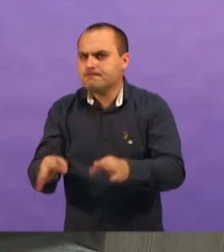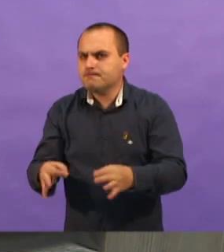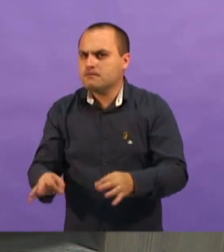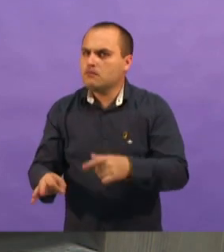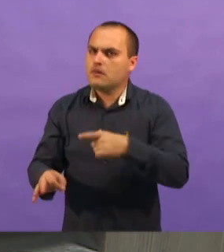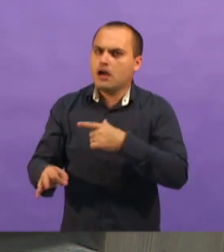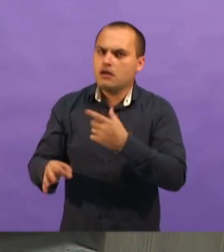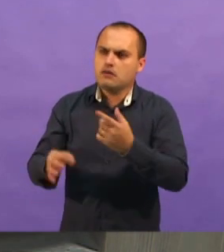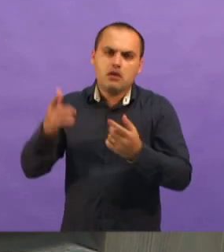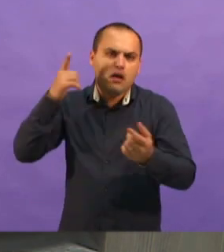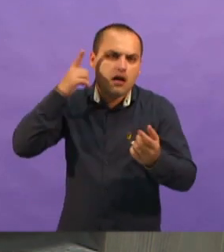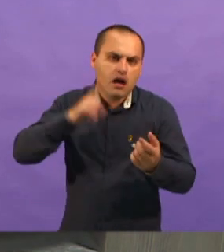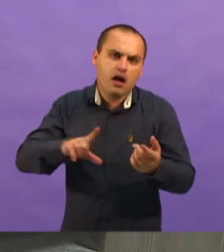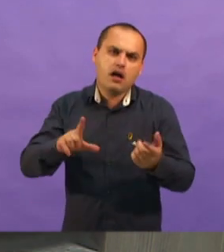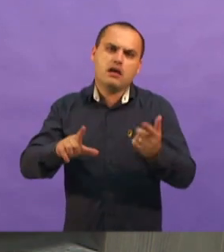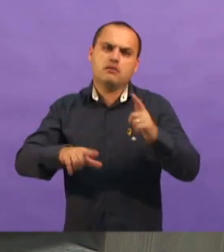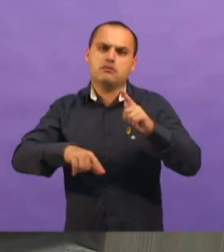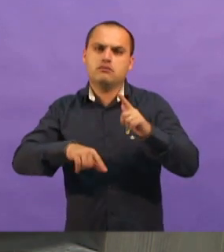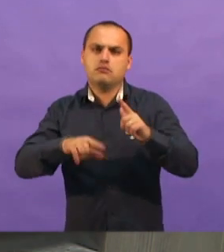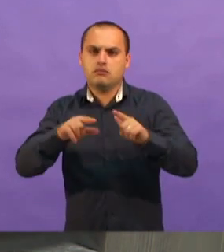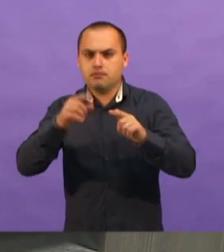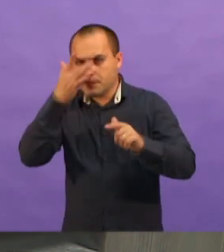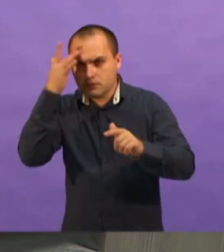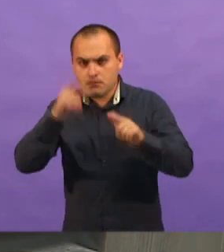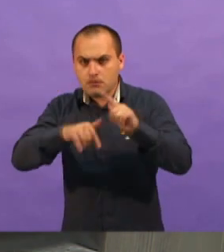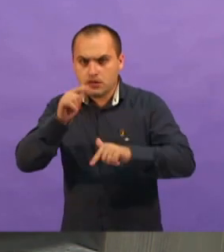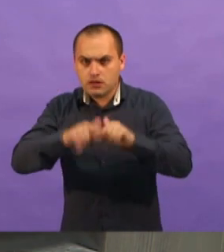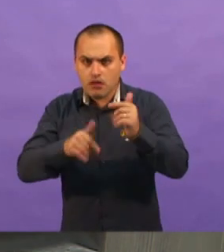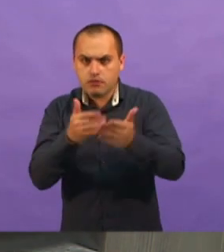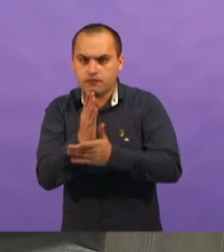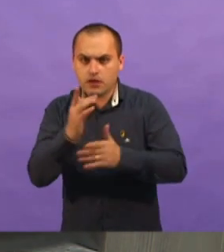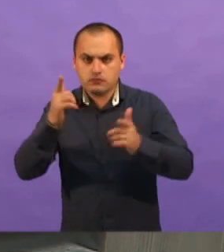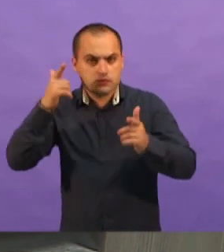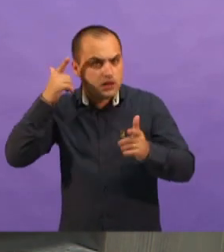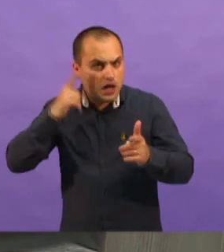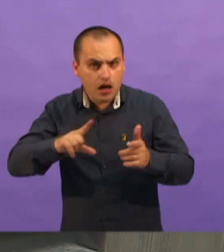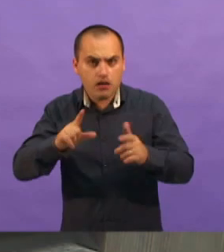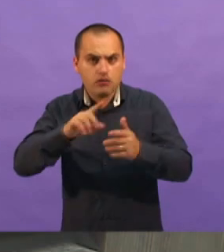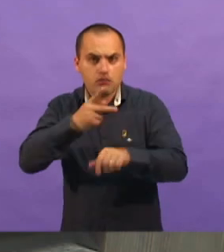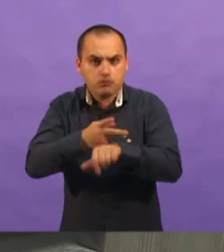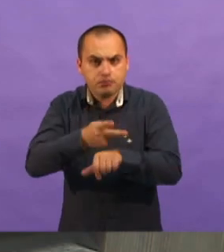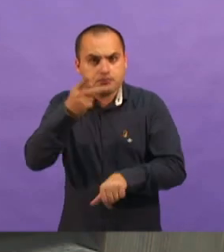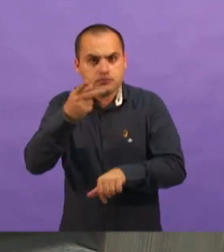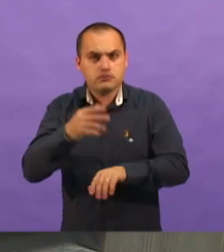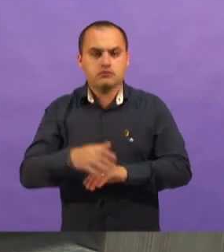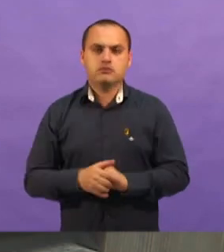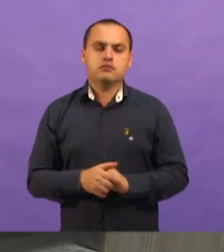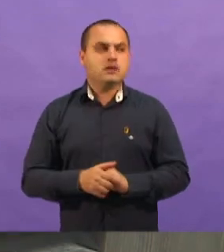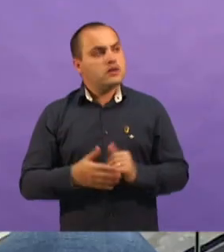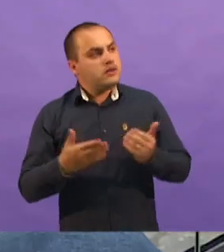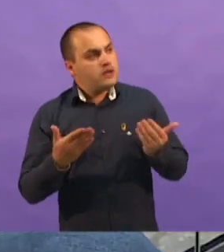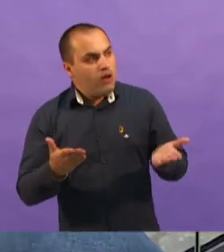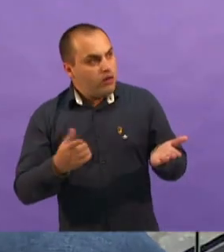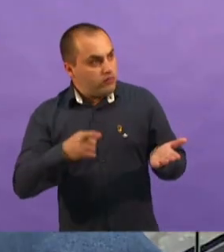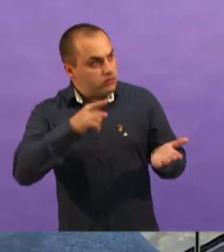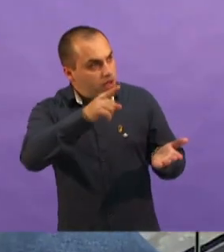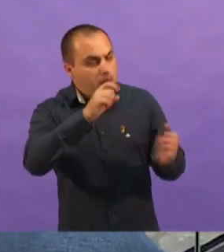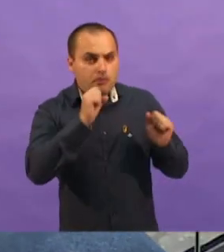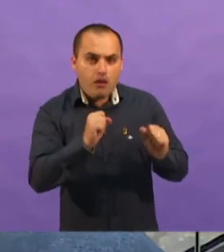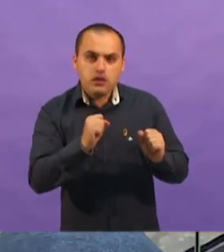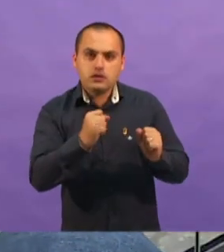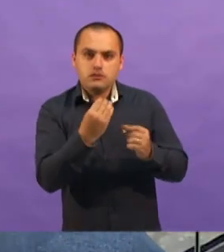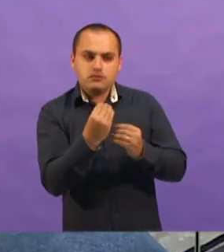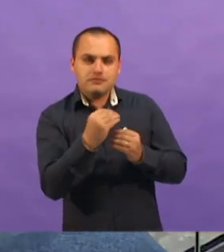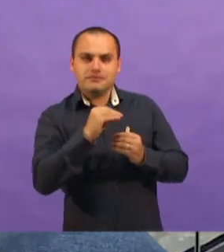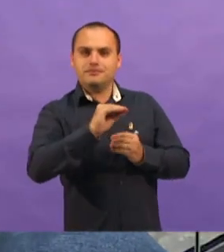alguma coisa, os materiais aprovados? Como é que funciona tudo? Por exemplo, a pessoa pode até encaminhar fotografias antigas, mas para